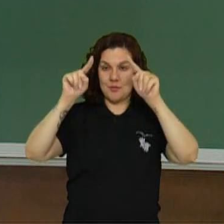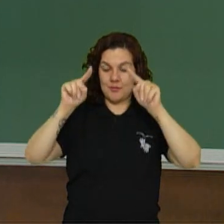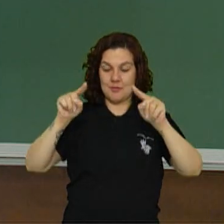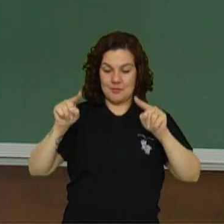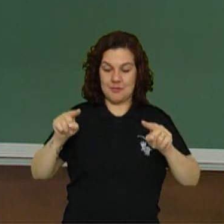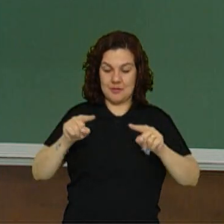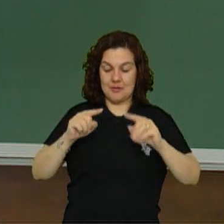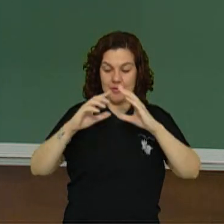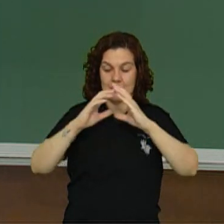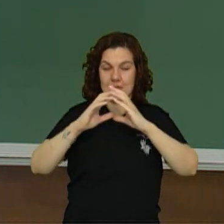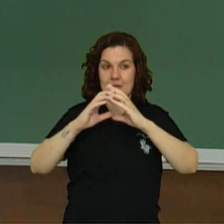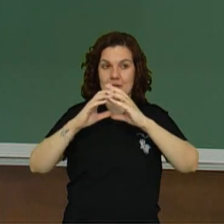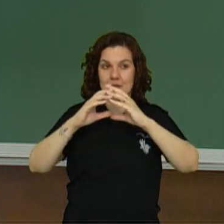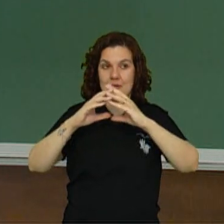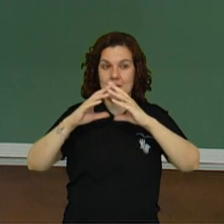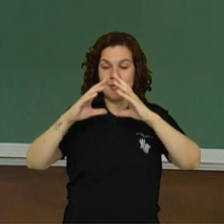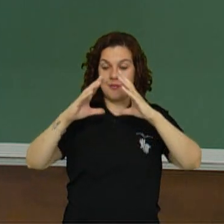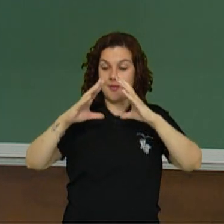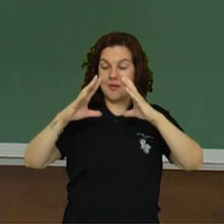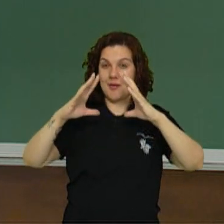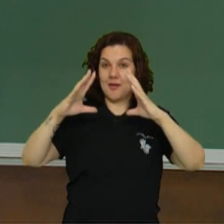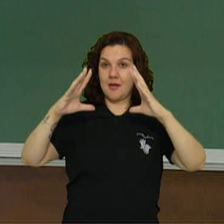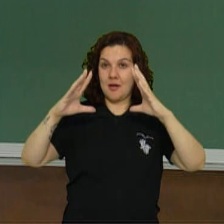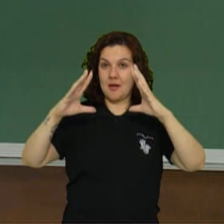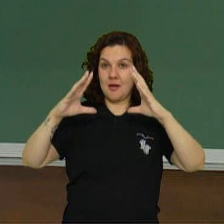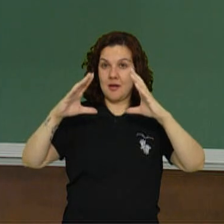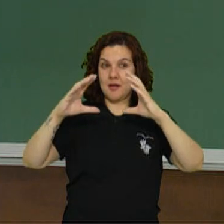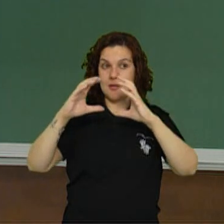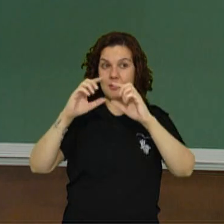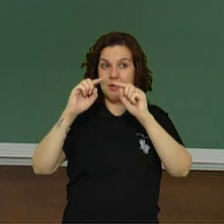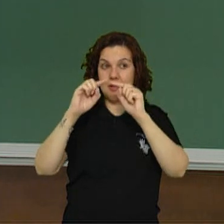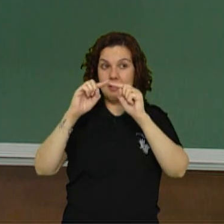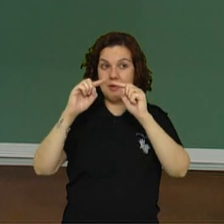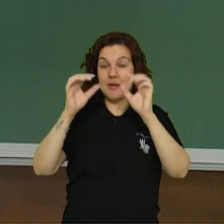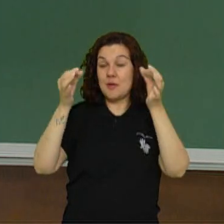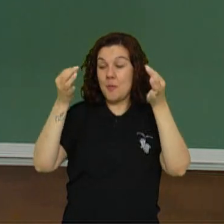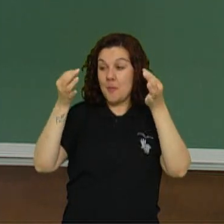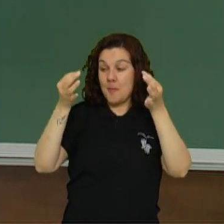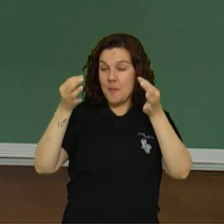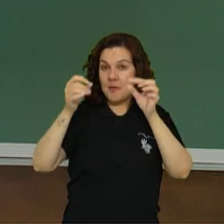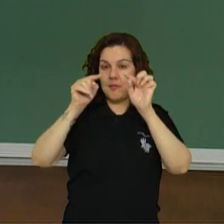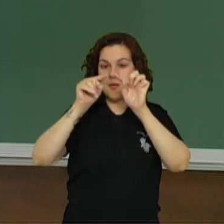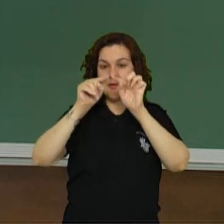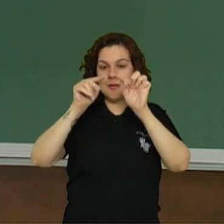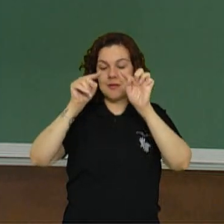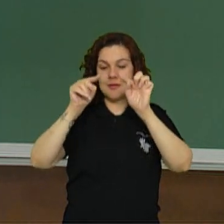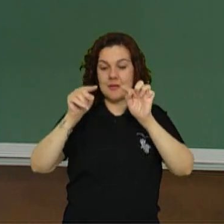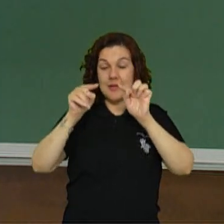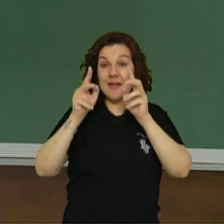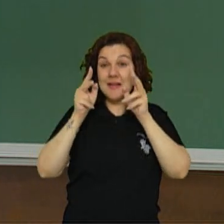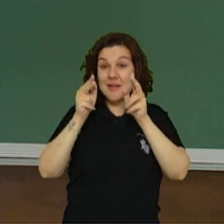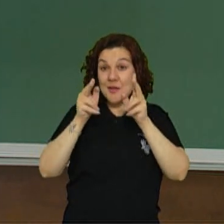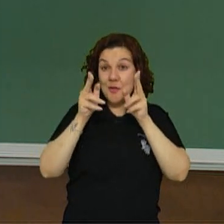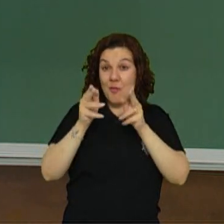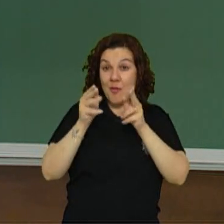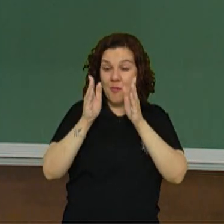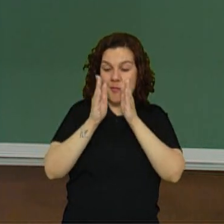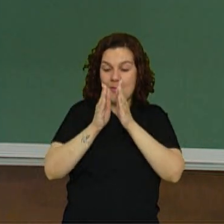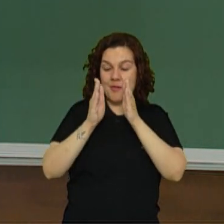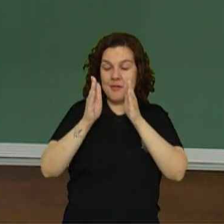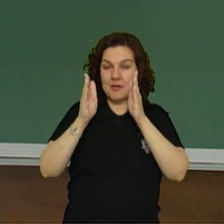6 lados. Ele vai expandindo. E como ele é regular, ele tem que expandir na mesma medida, na mesma